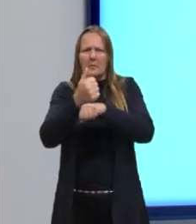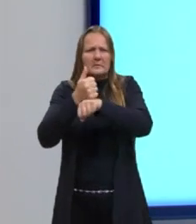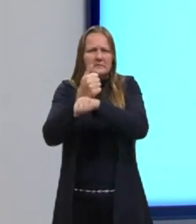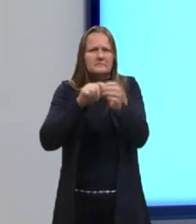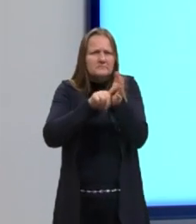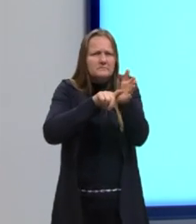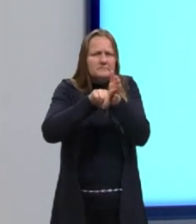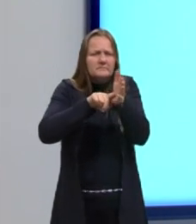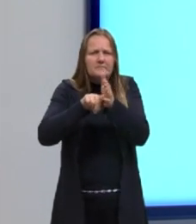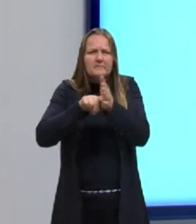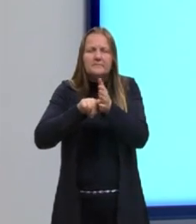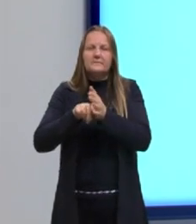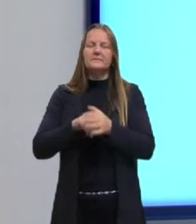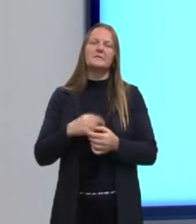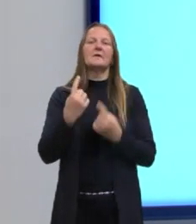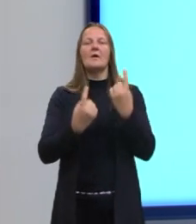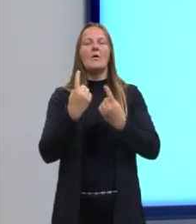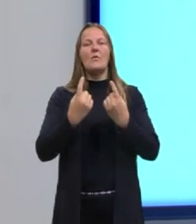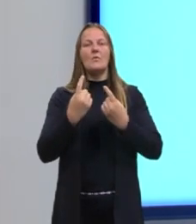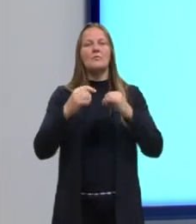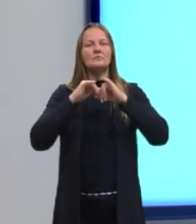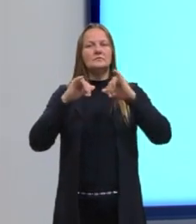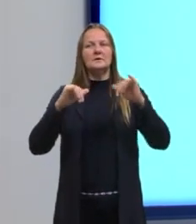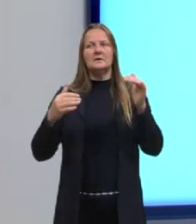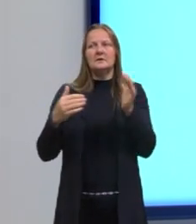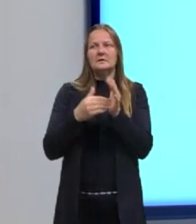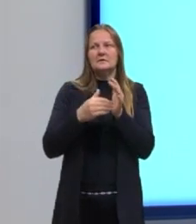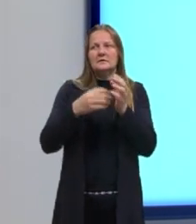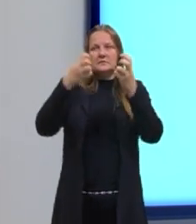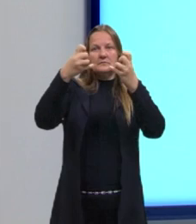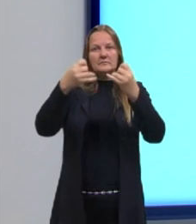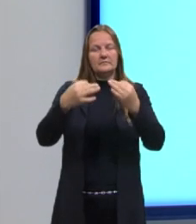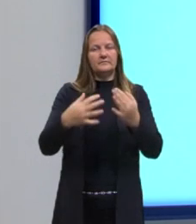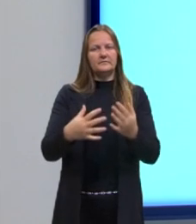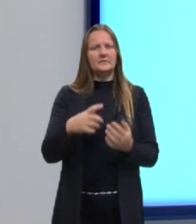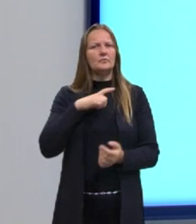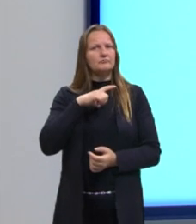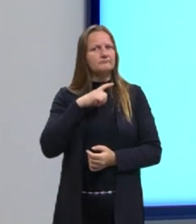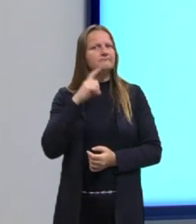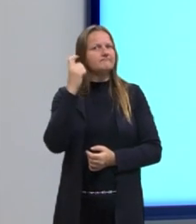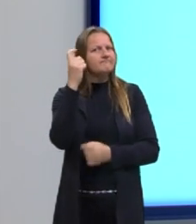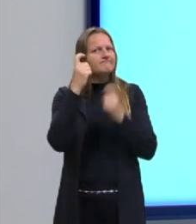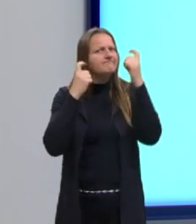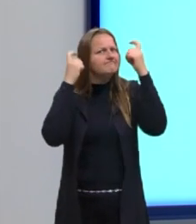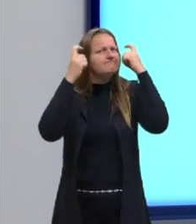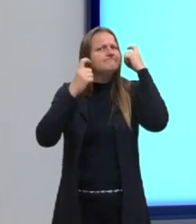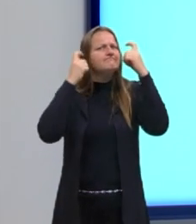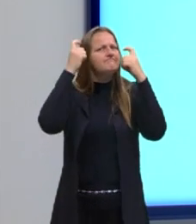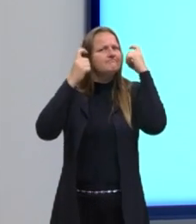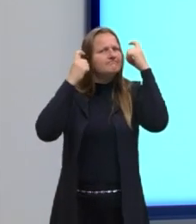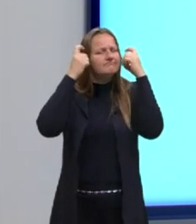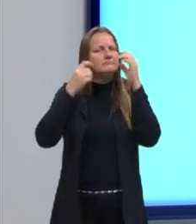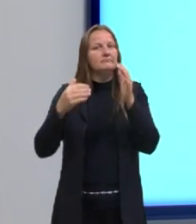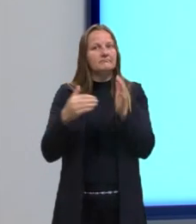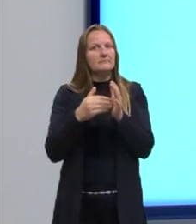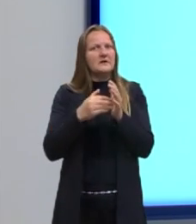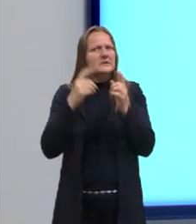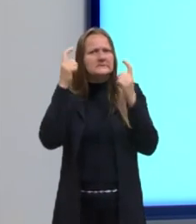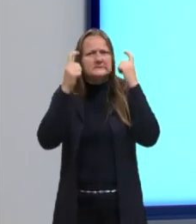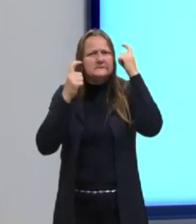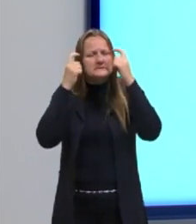ele trouxe alguns desses limites planetários que já estavam no limite né como eu tô